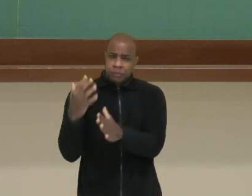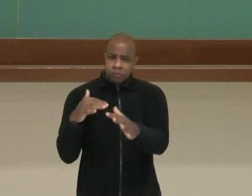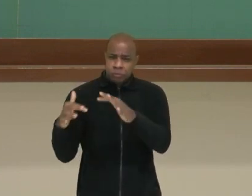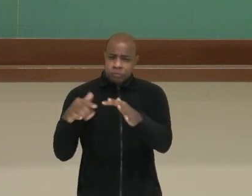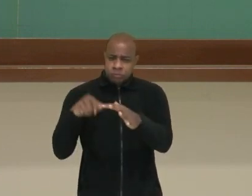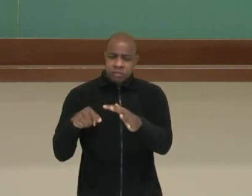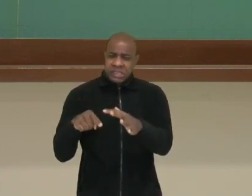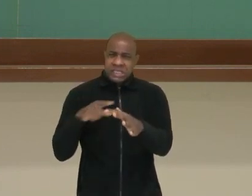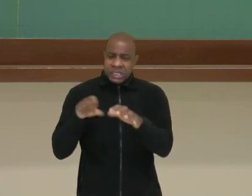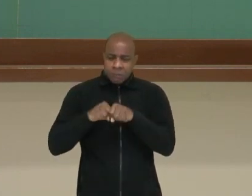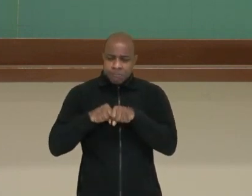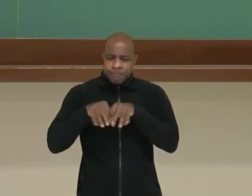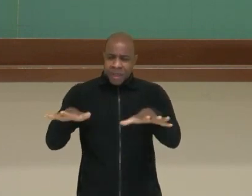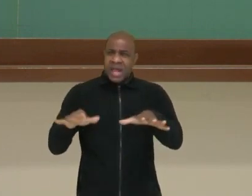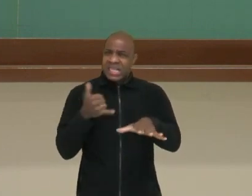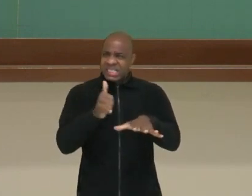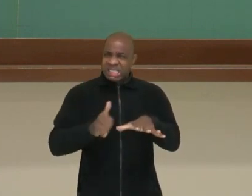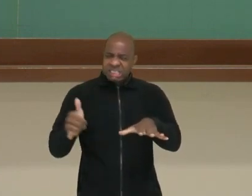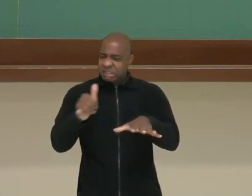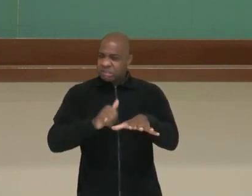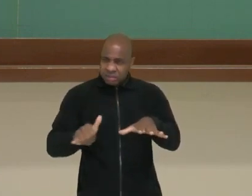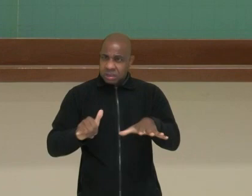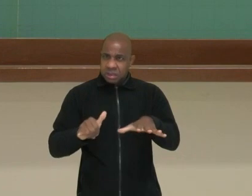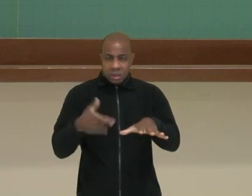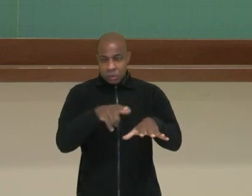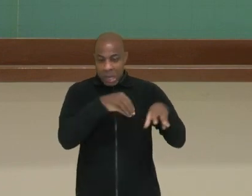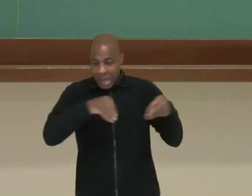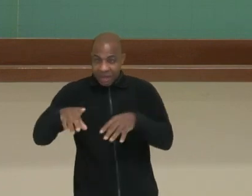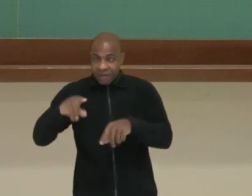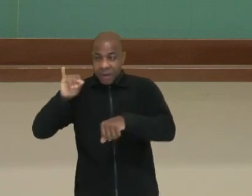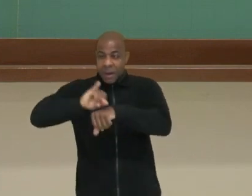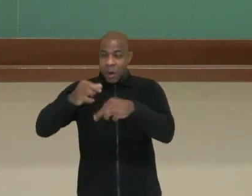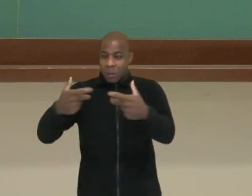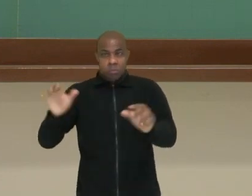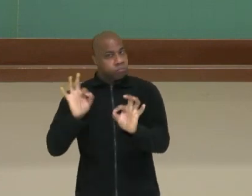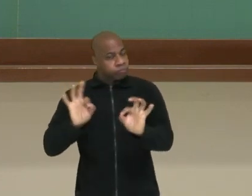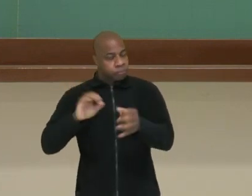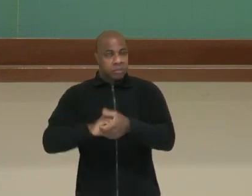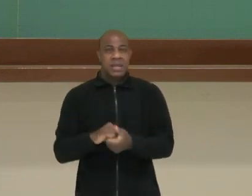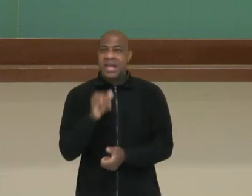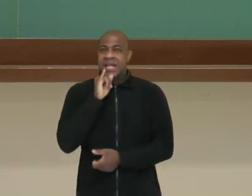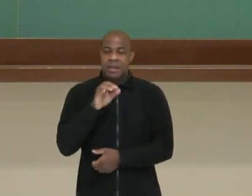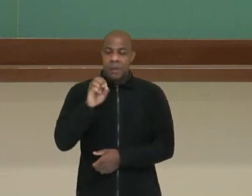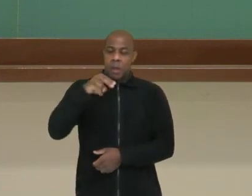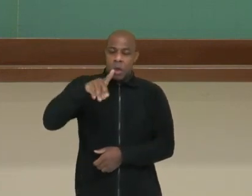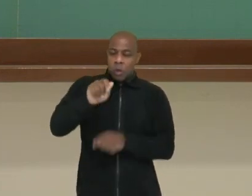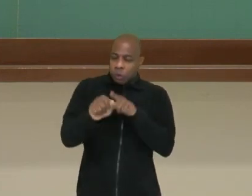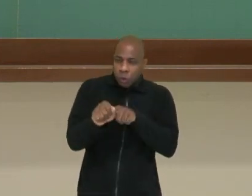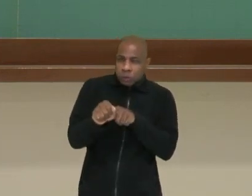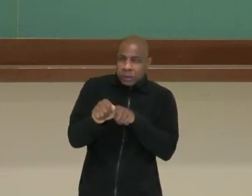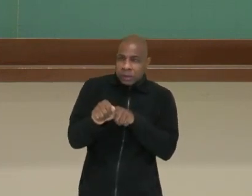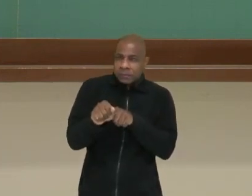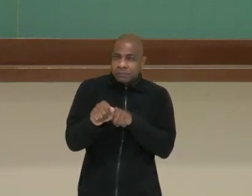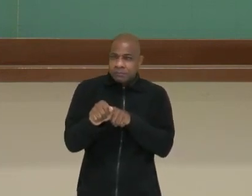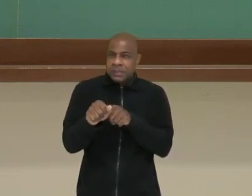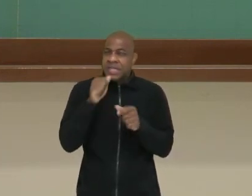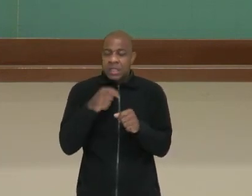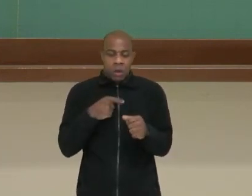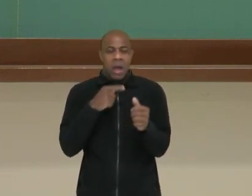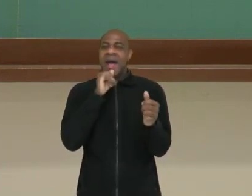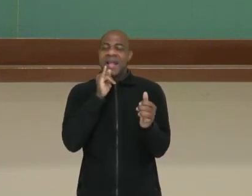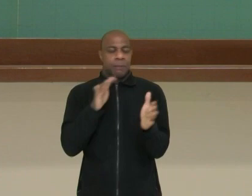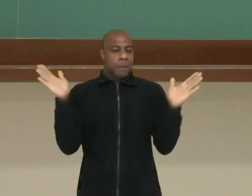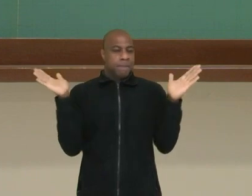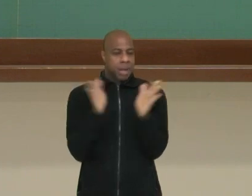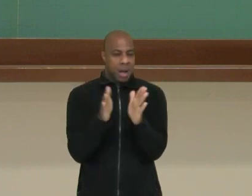que propaga energia e não leva matéria, tá? Por exemplo, o som é uma onda. Se eu bato palmas,